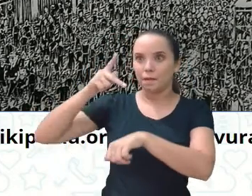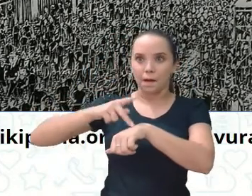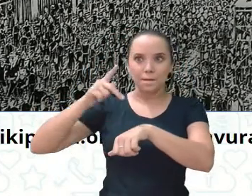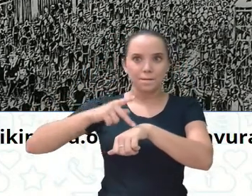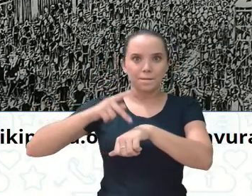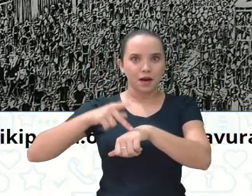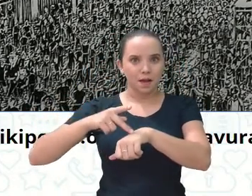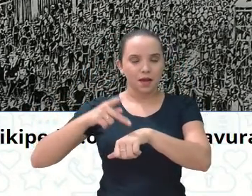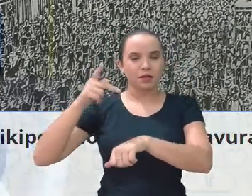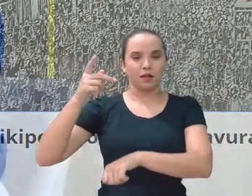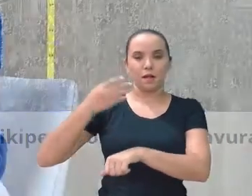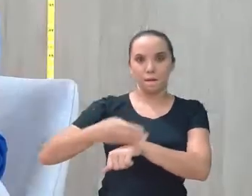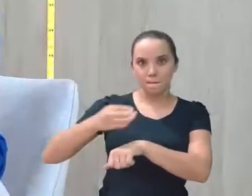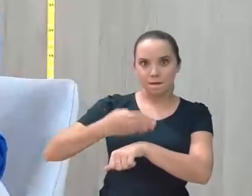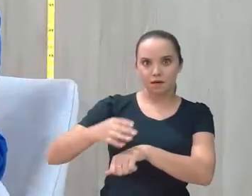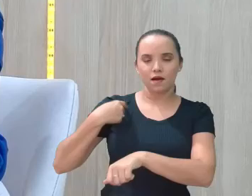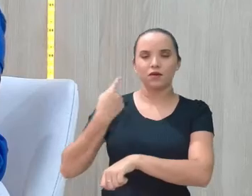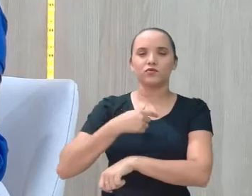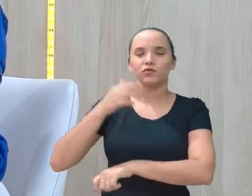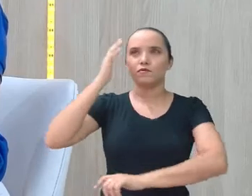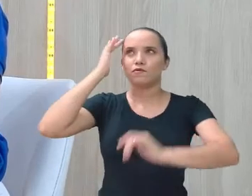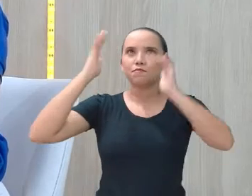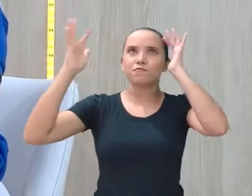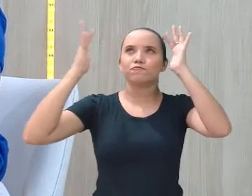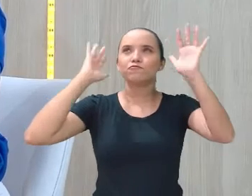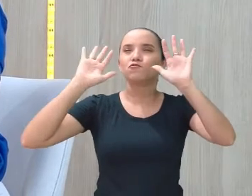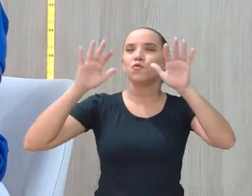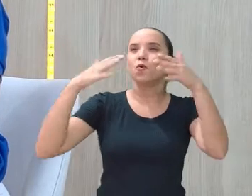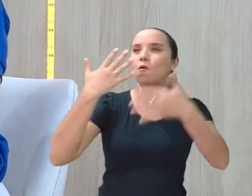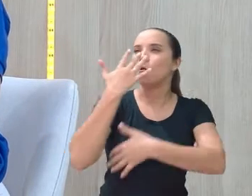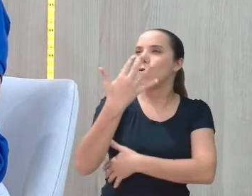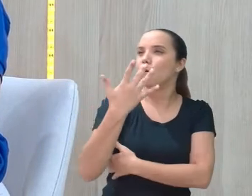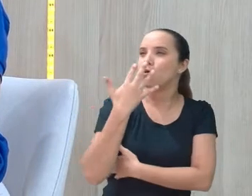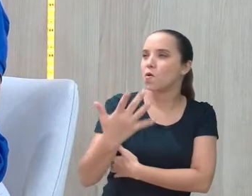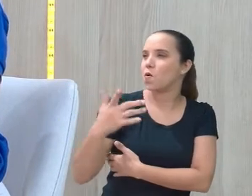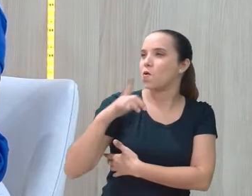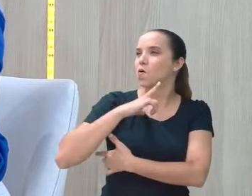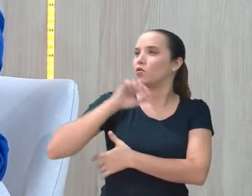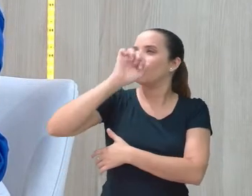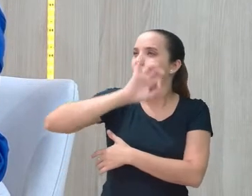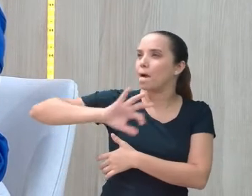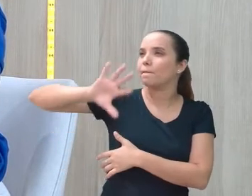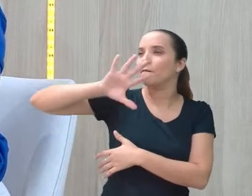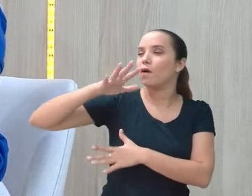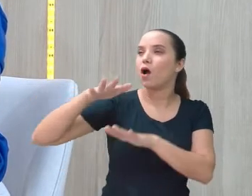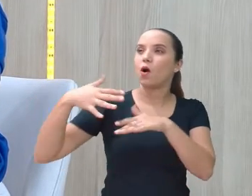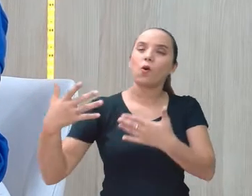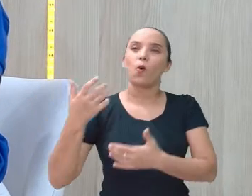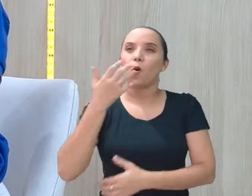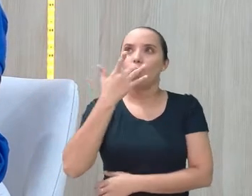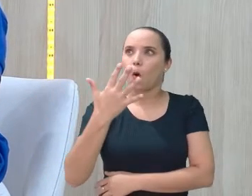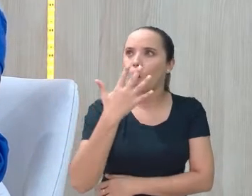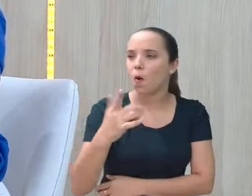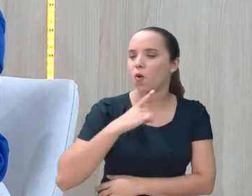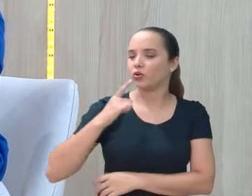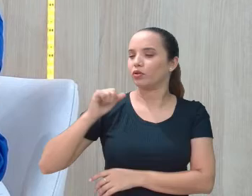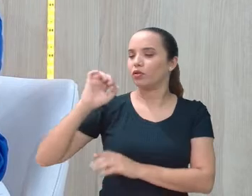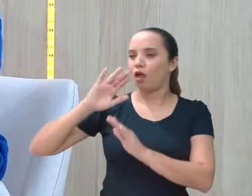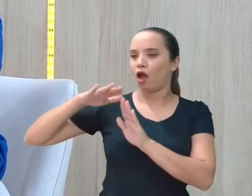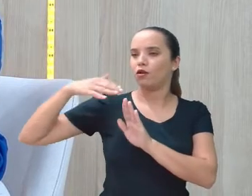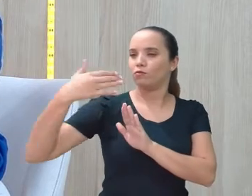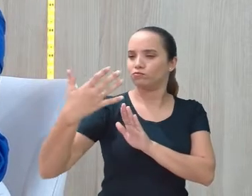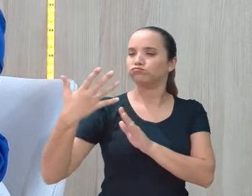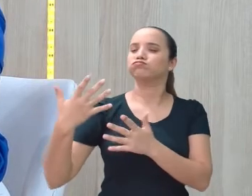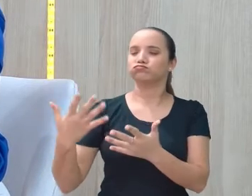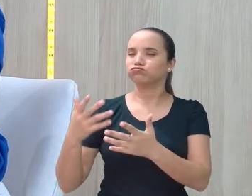ficamos imaginando que cores tem aquela fotografia, ou que cores teriam aquela gravura, Isso. Né? Quais as cores